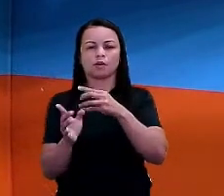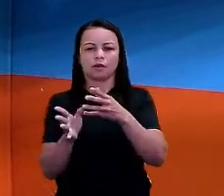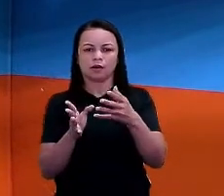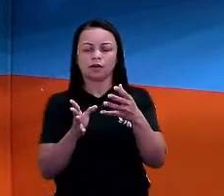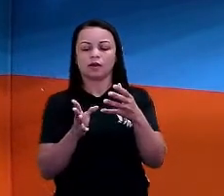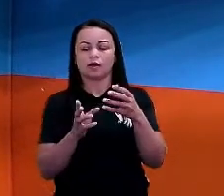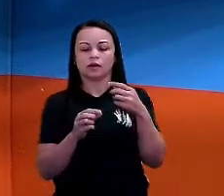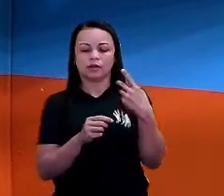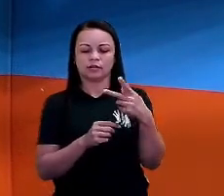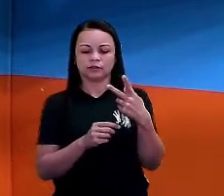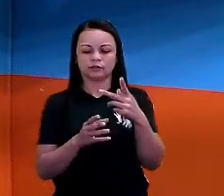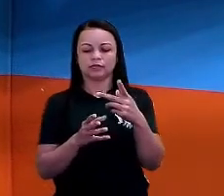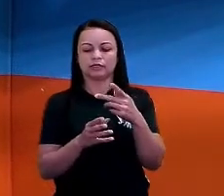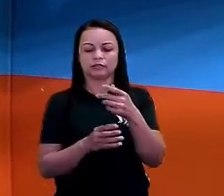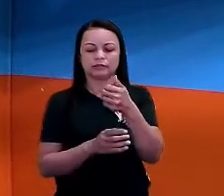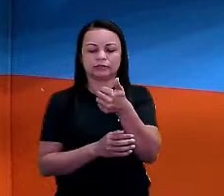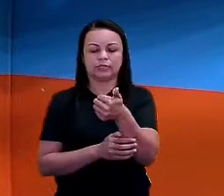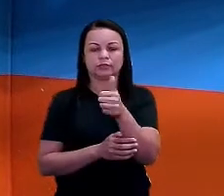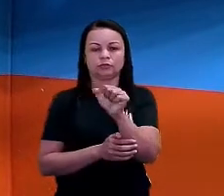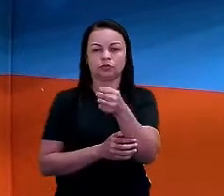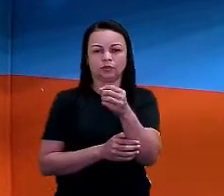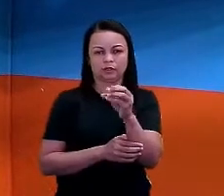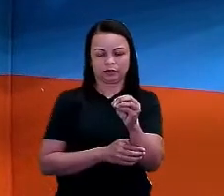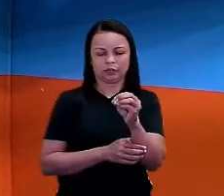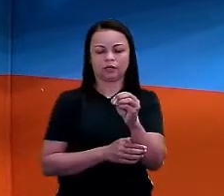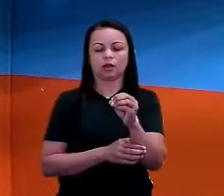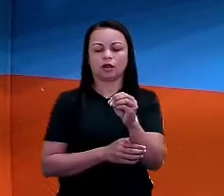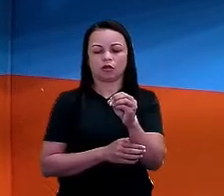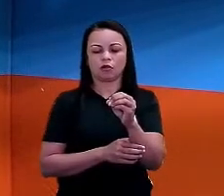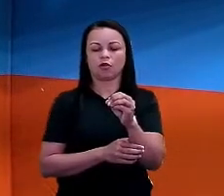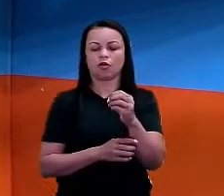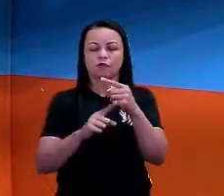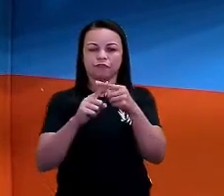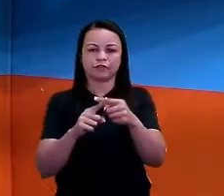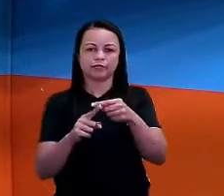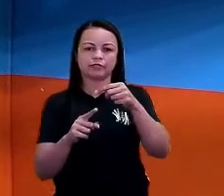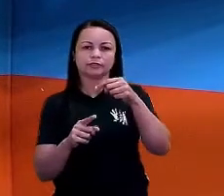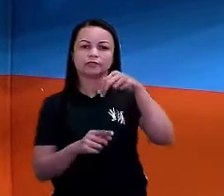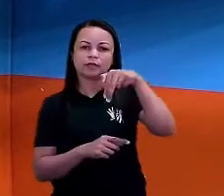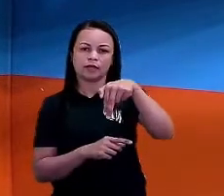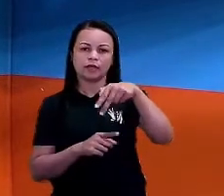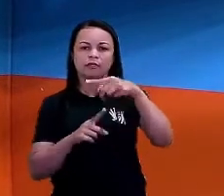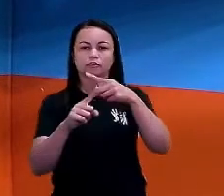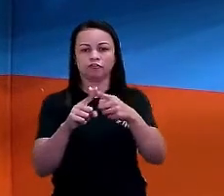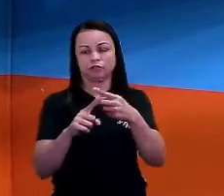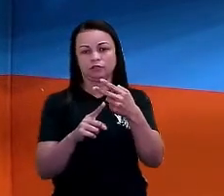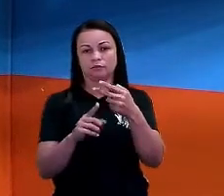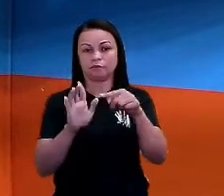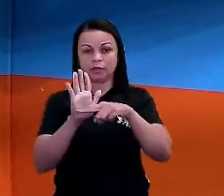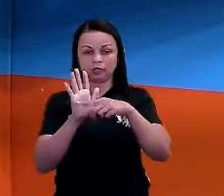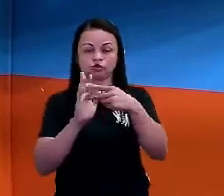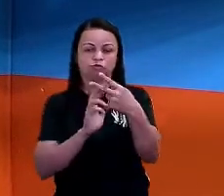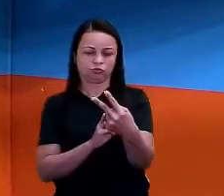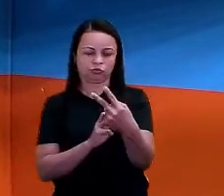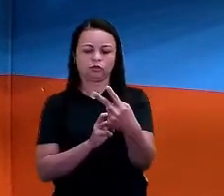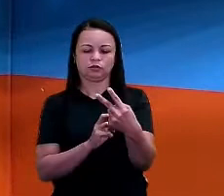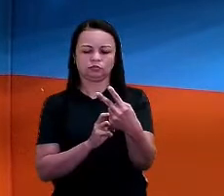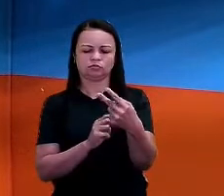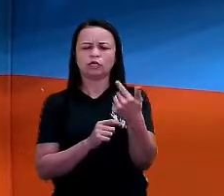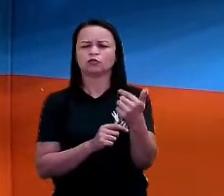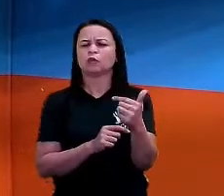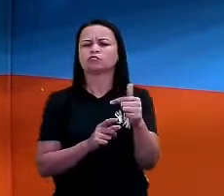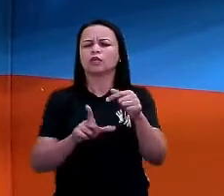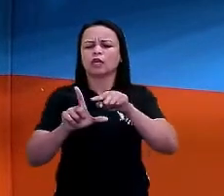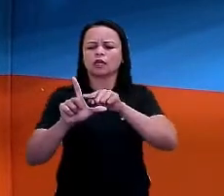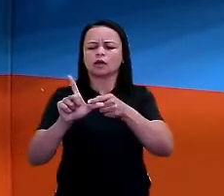180 graus vezes n menos 2, onde n é o número de lados. Eu não tenho a medida do ângulo, eu só